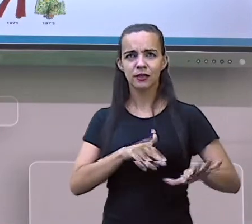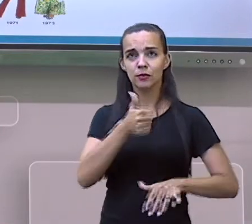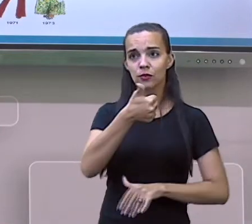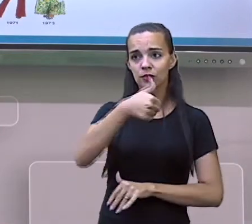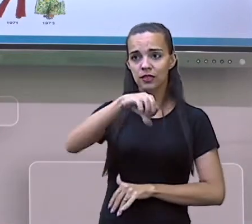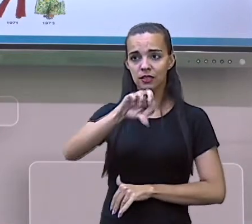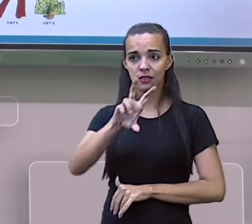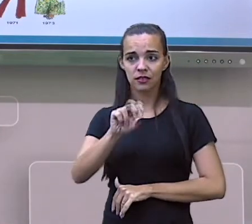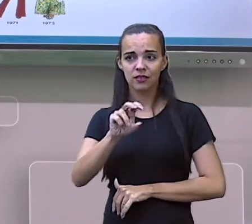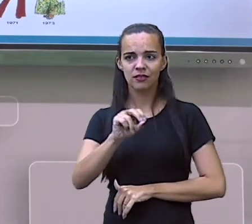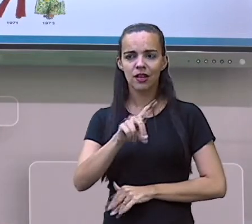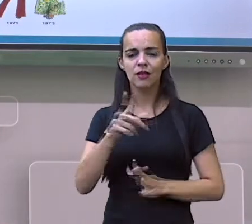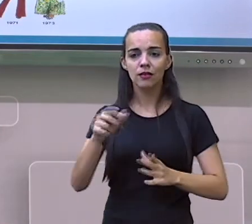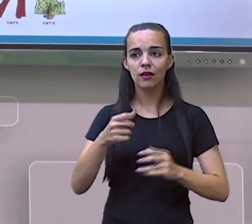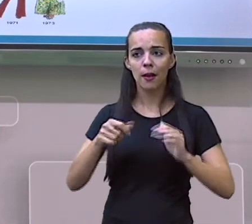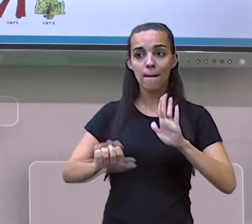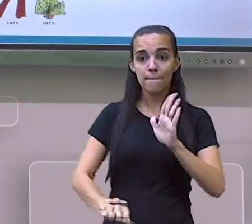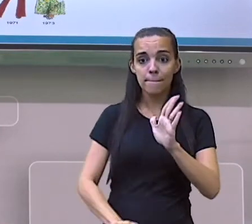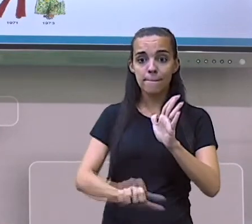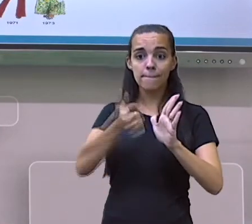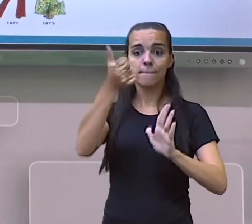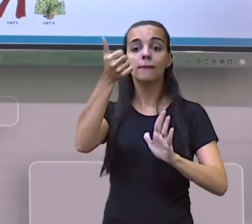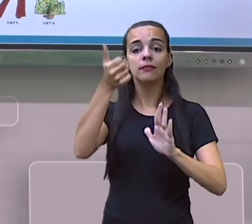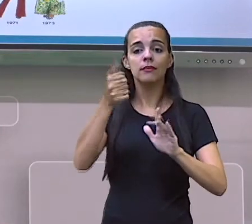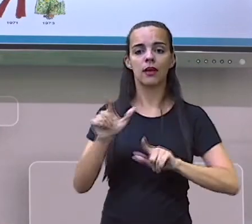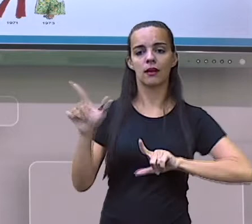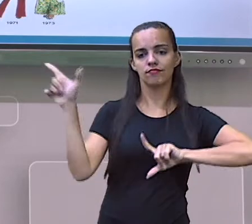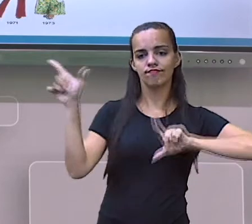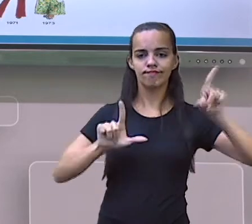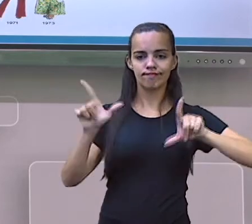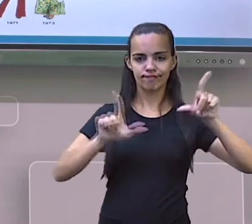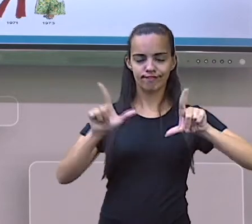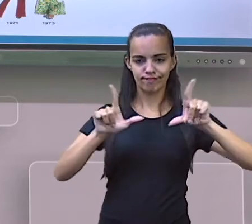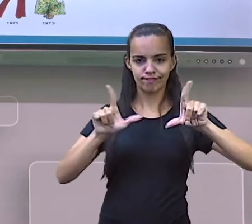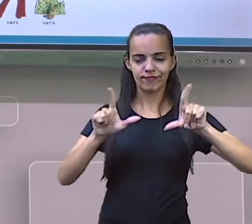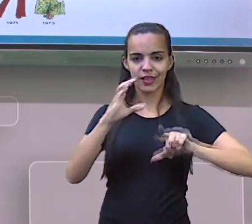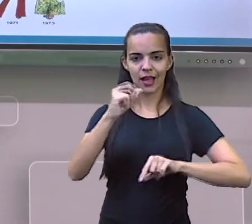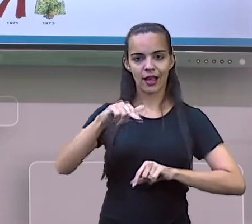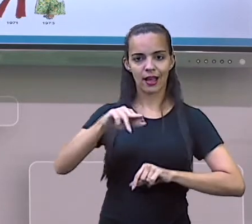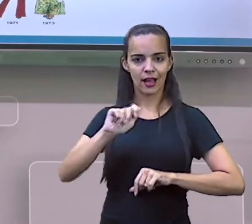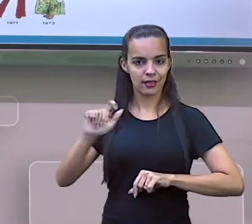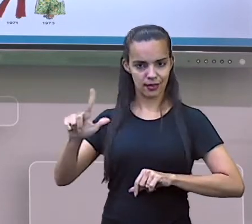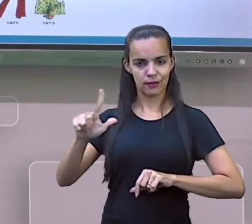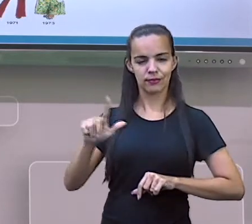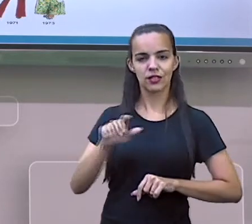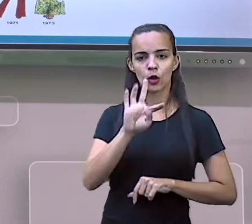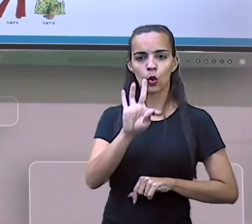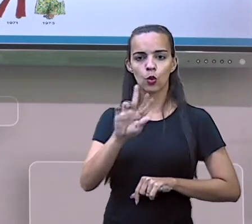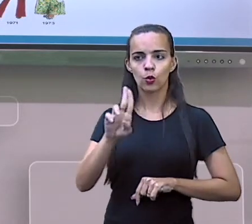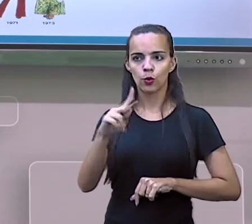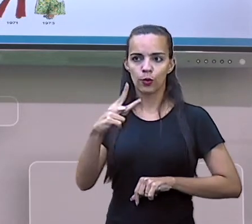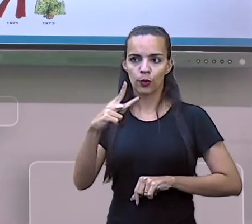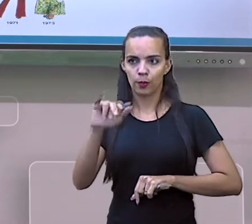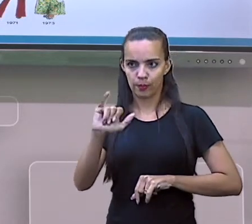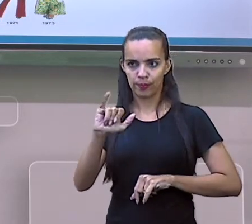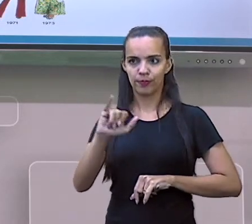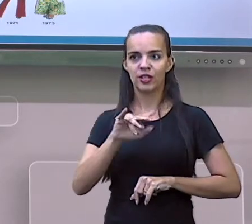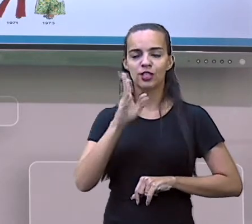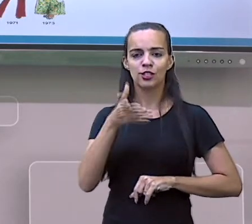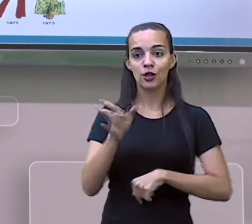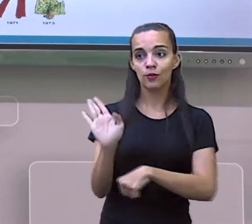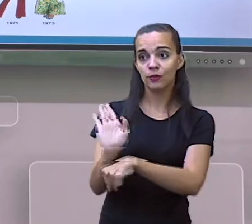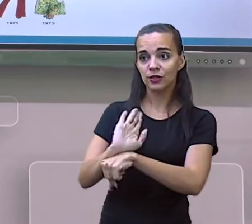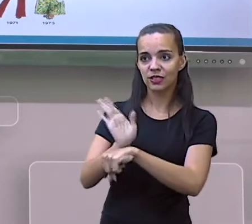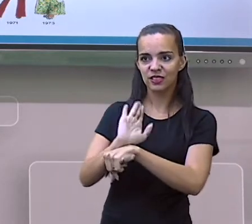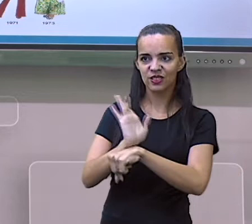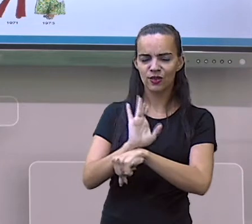1950, é inaugurada a TV Tupi, o primeiro canal de televisão da América Latina. Já o